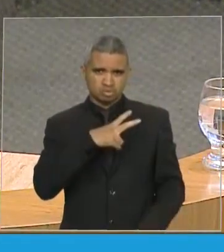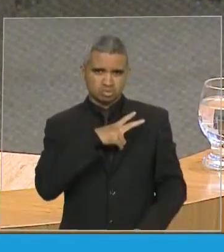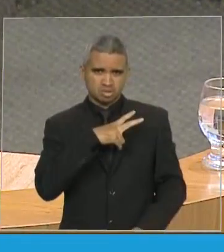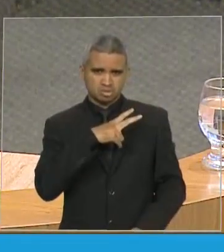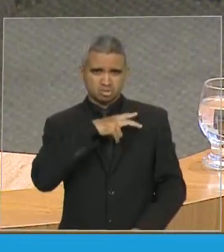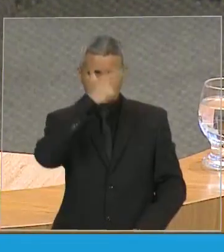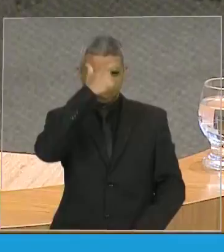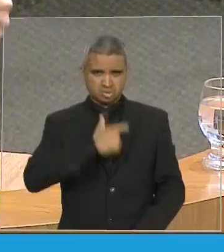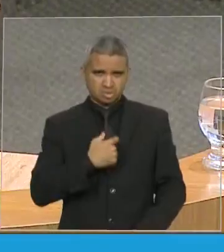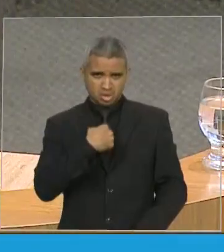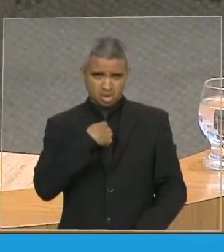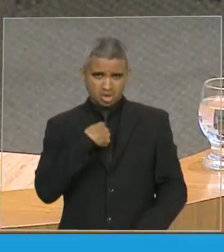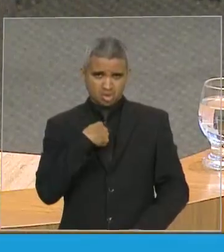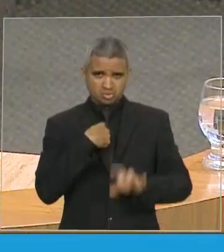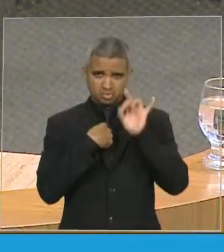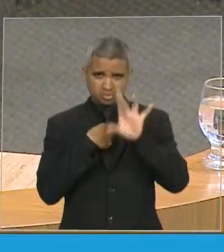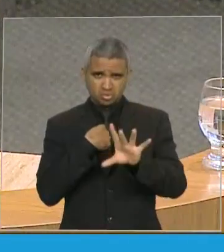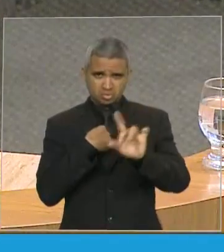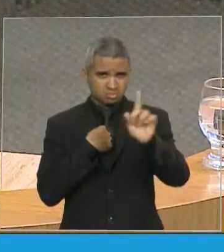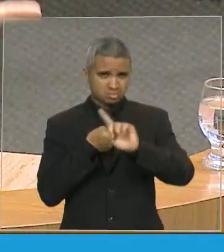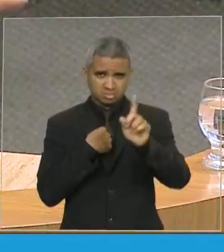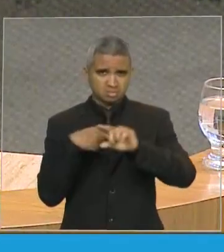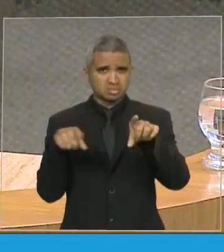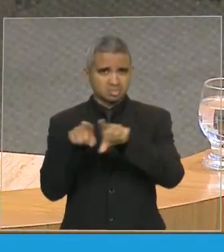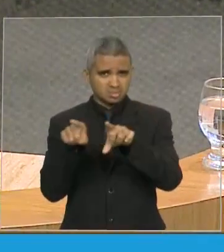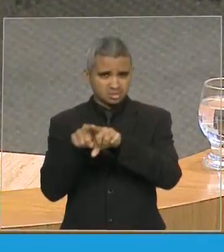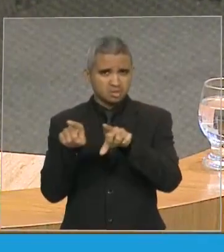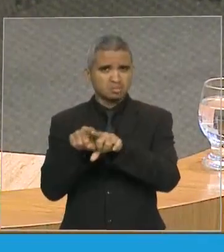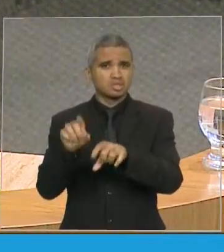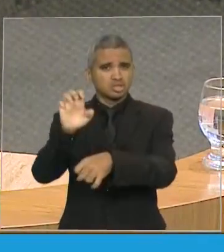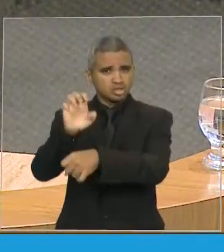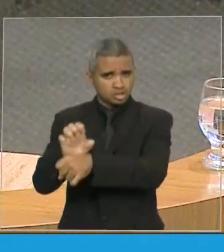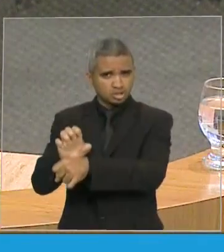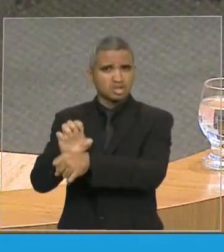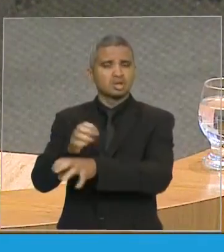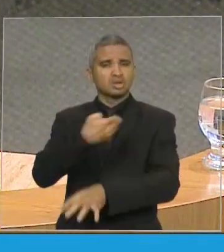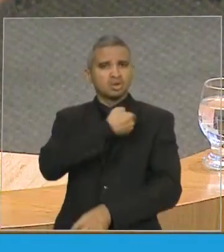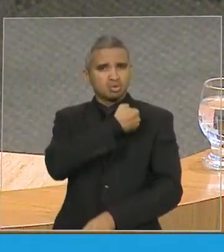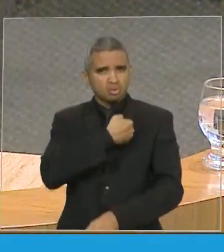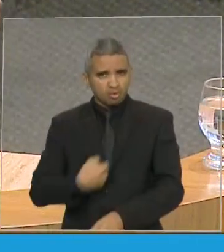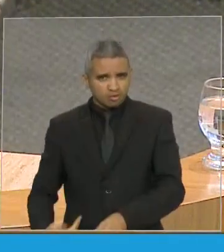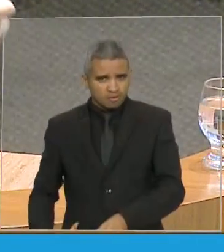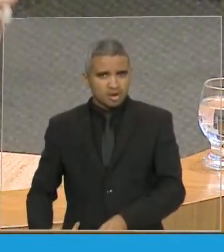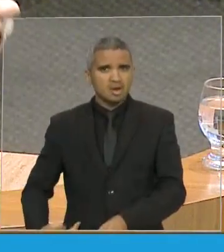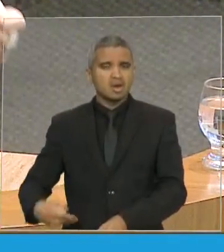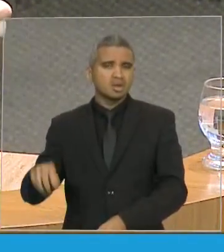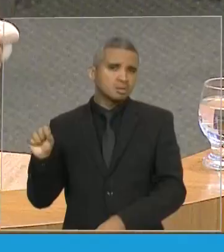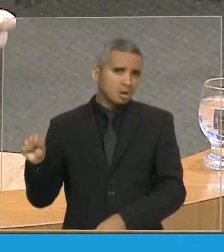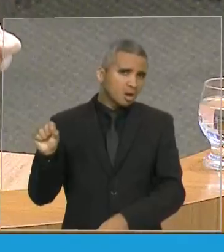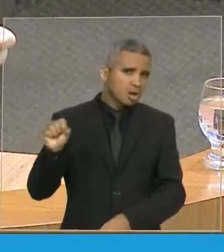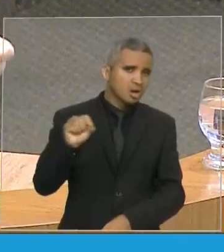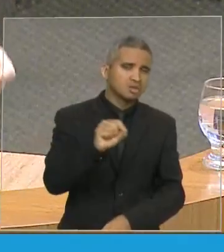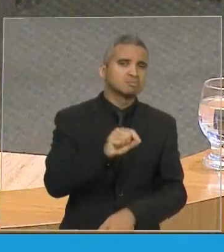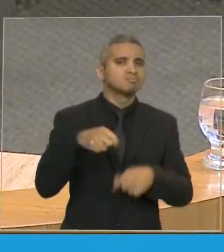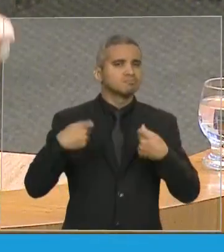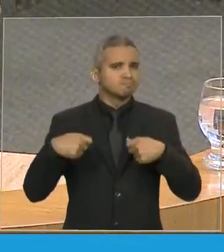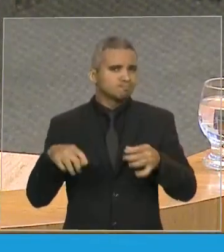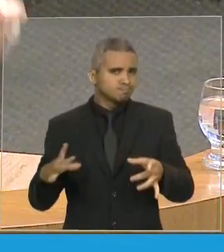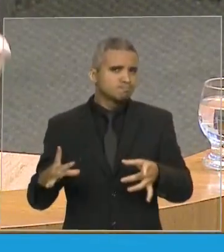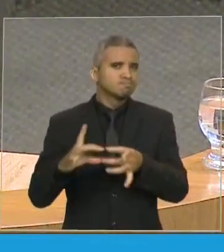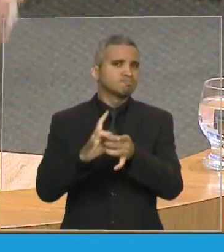violência envolve, sim, o Estado, envolve os governos, envolve tomadas de decisões